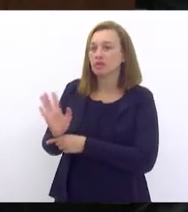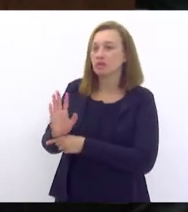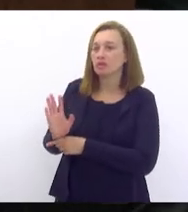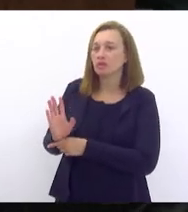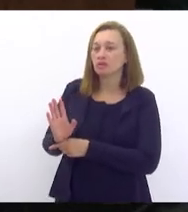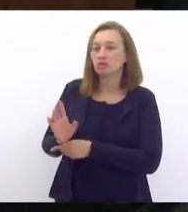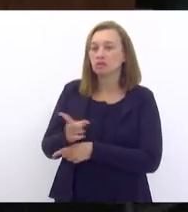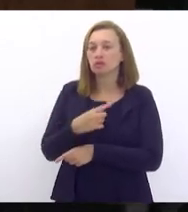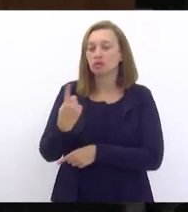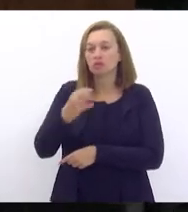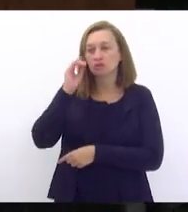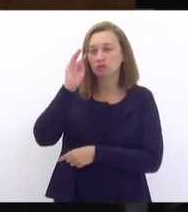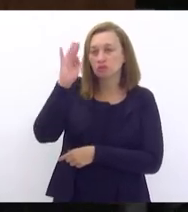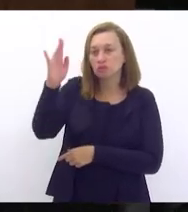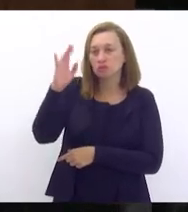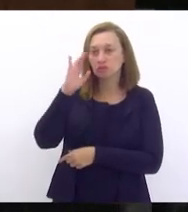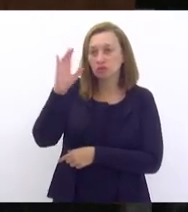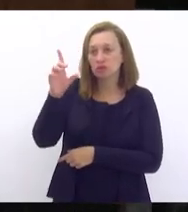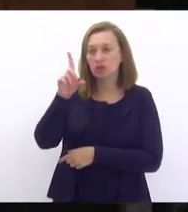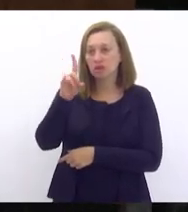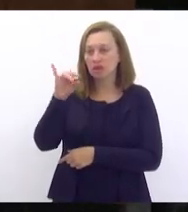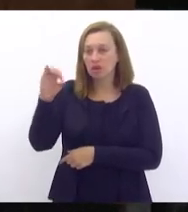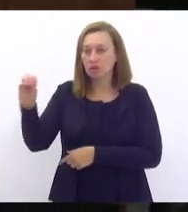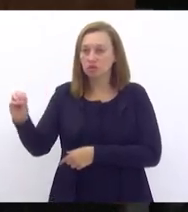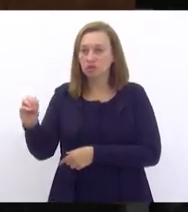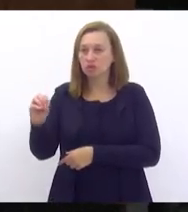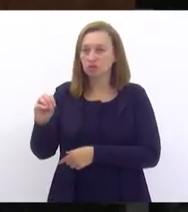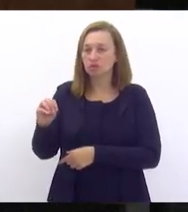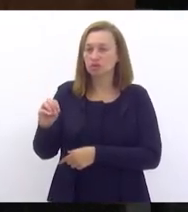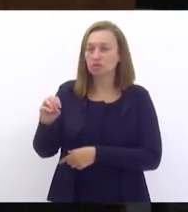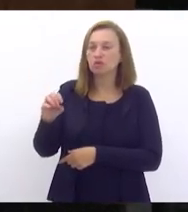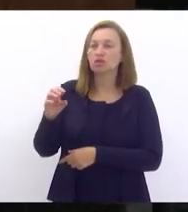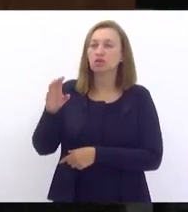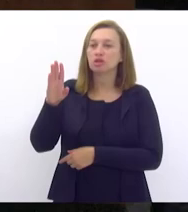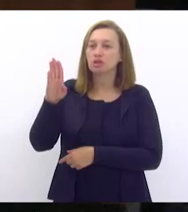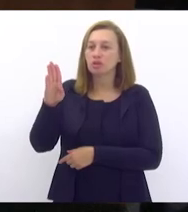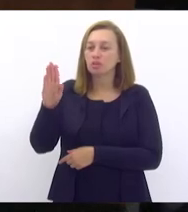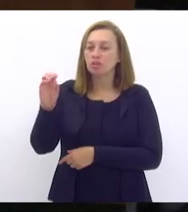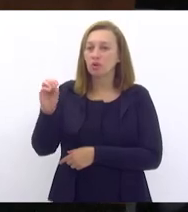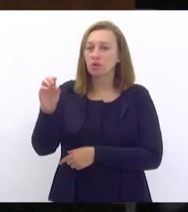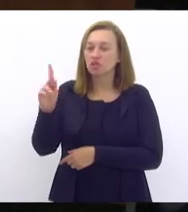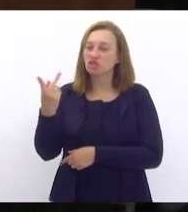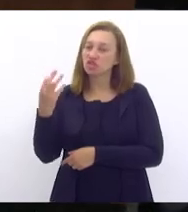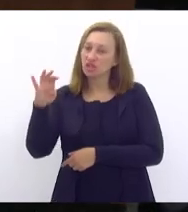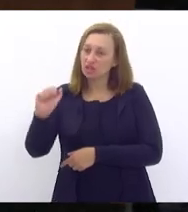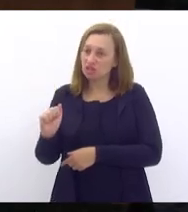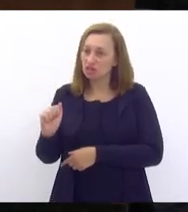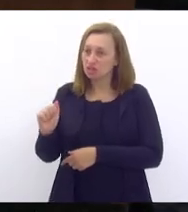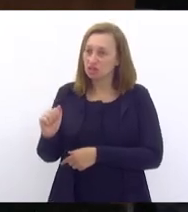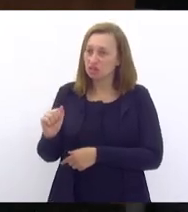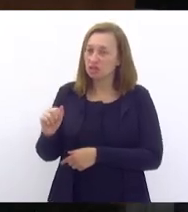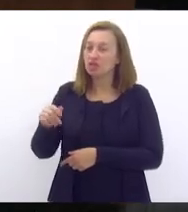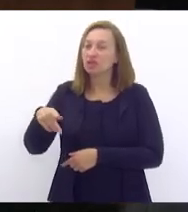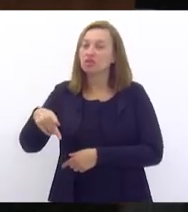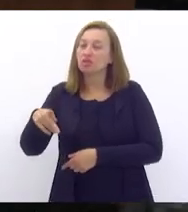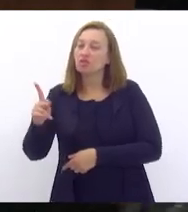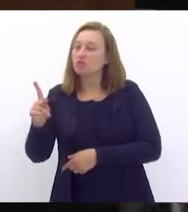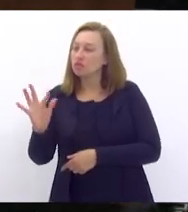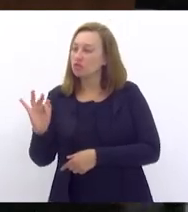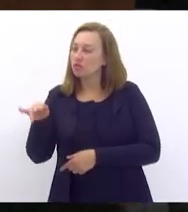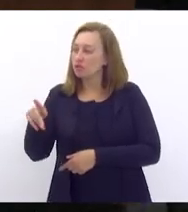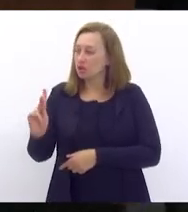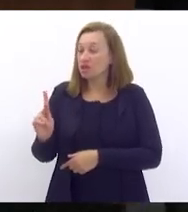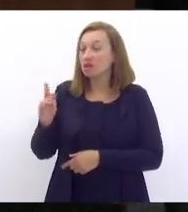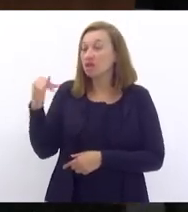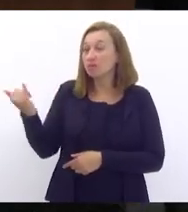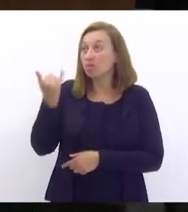Sonho, do Claudinho Buchecha, uma dupla de funk tão fundamental e importante, que trouxe aí uma geração inteira. Eu mesma